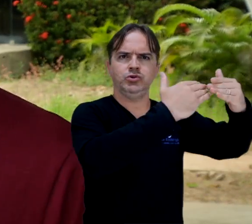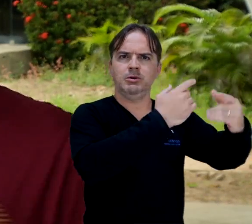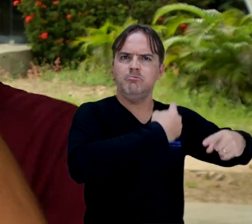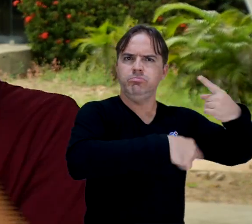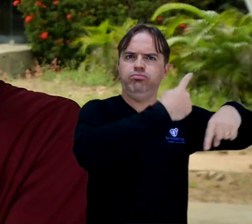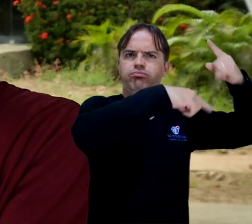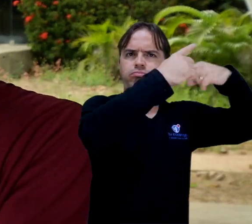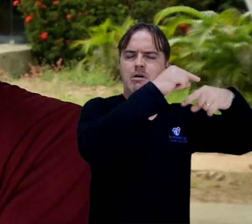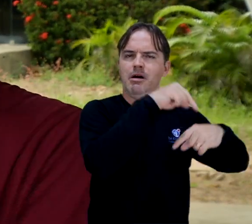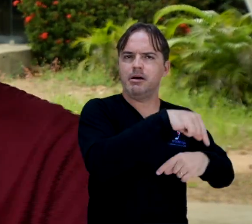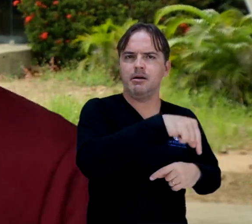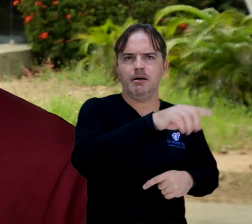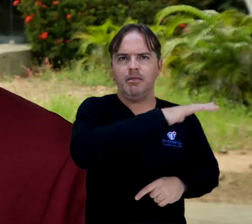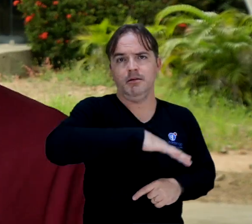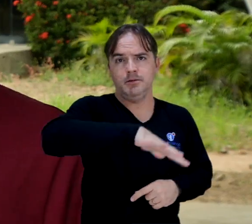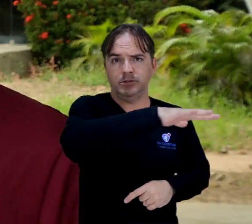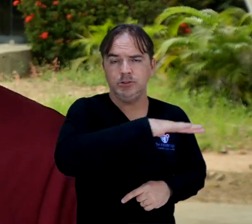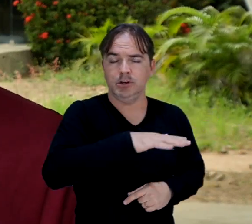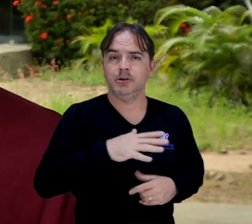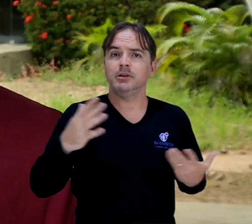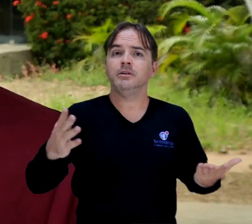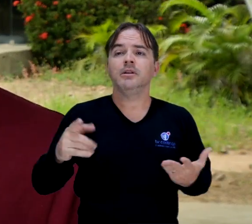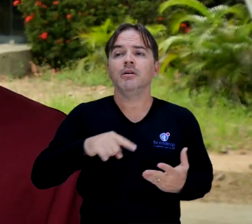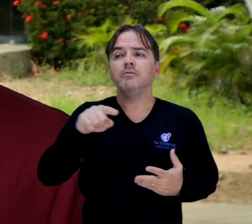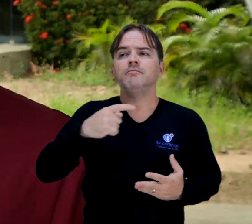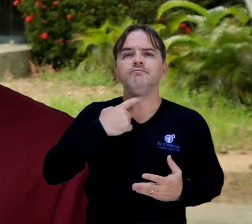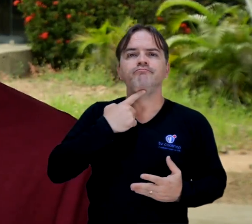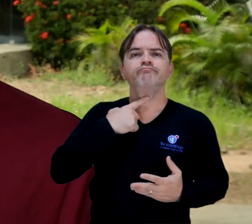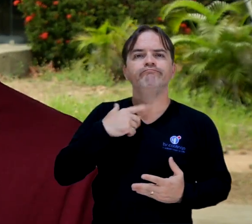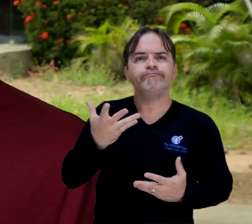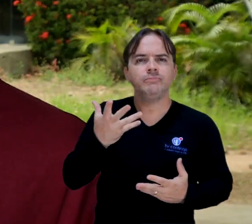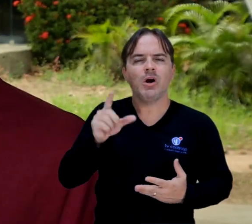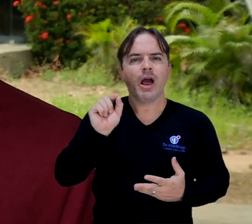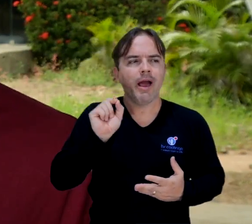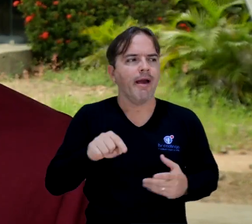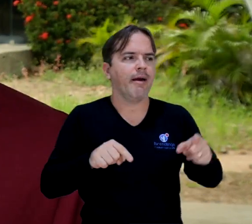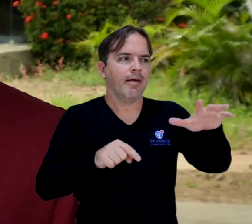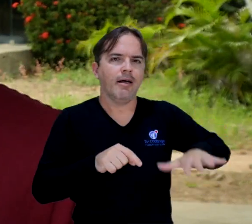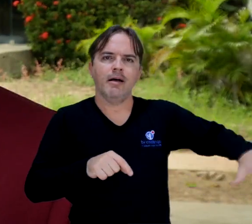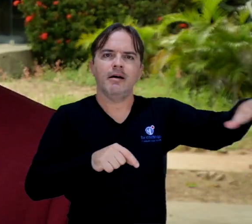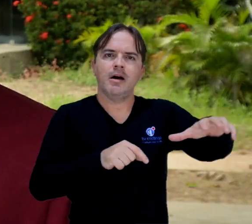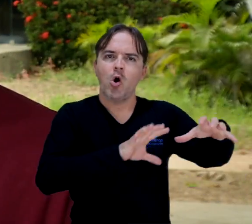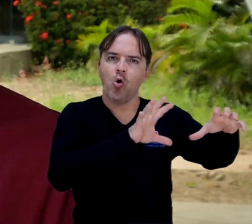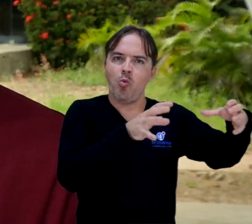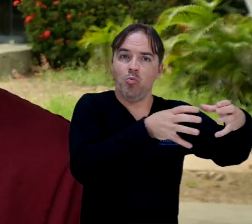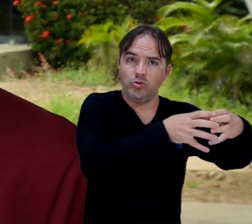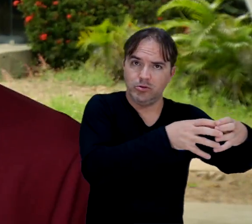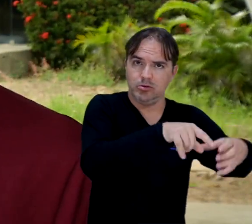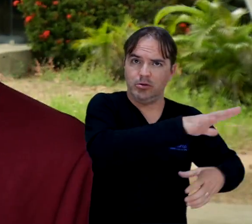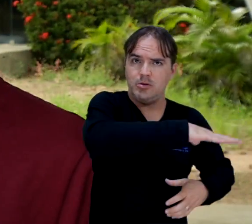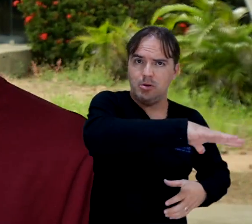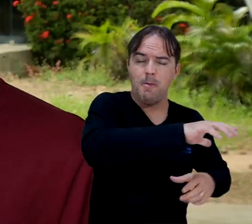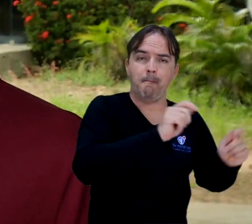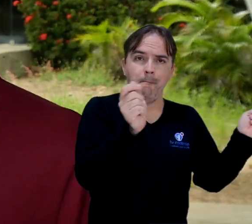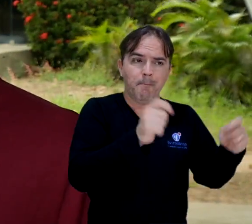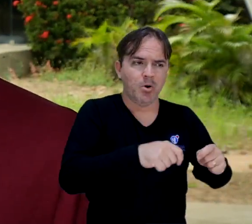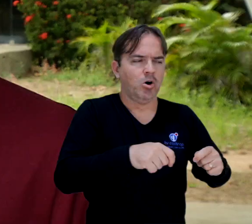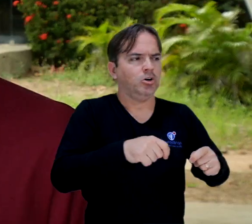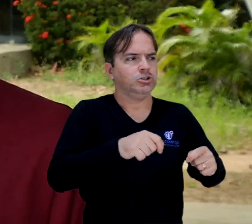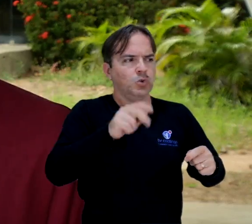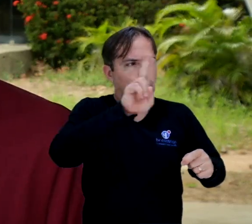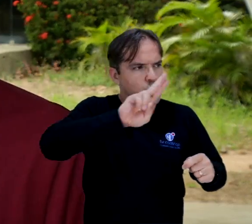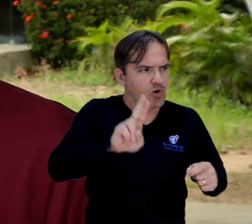podem ser investidas aqui na região. Então a intenção é realmente fazer com que a comunidade sinta-se abraçada não só